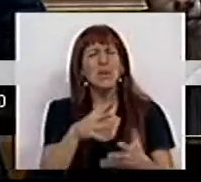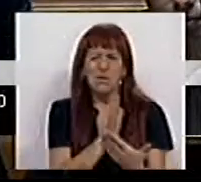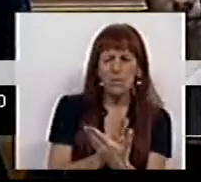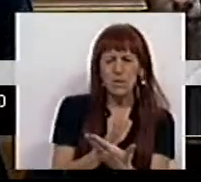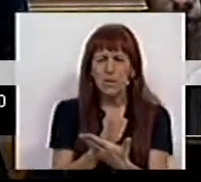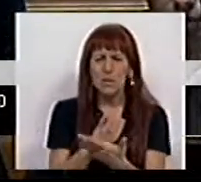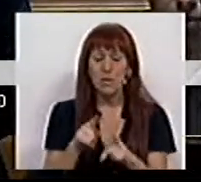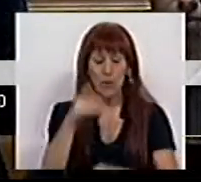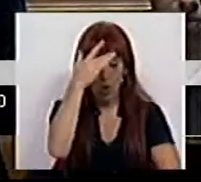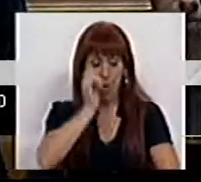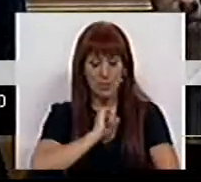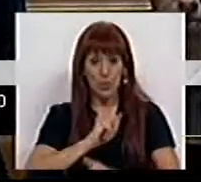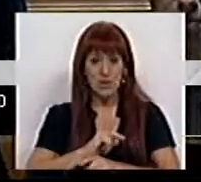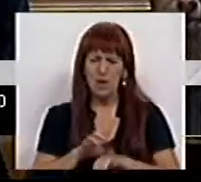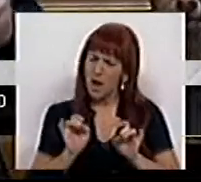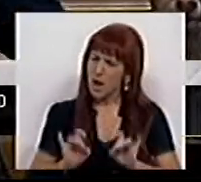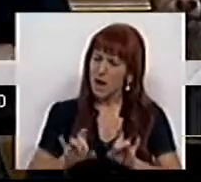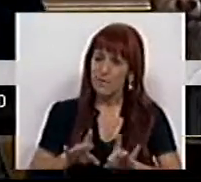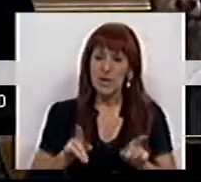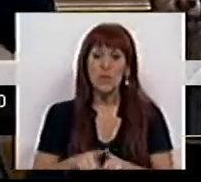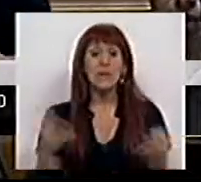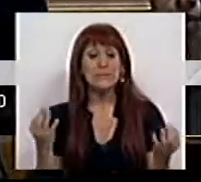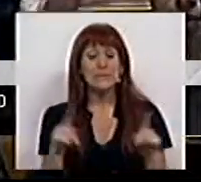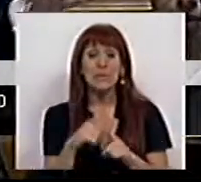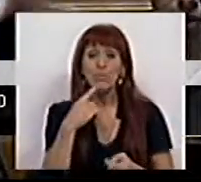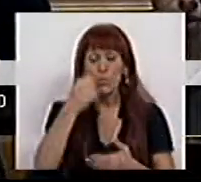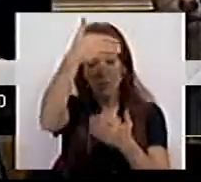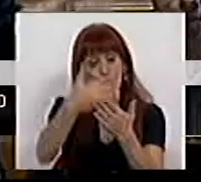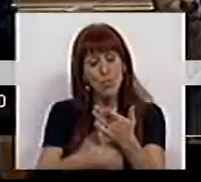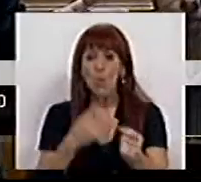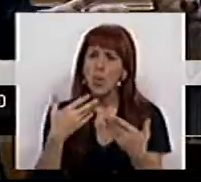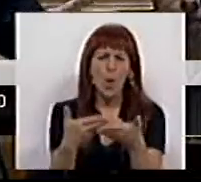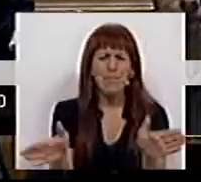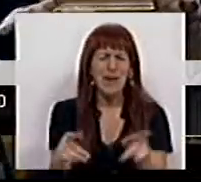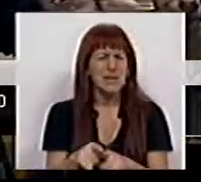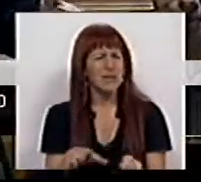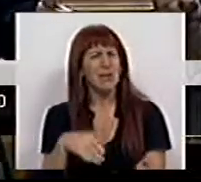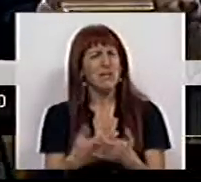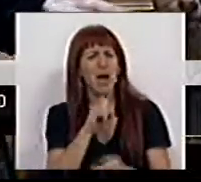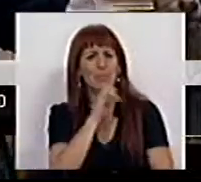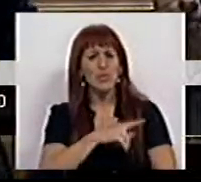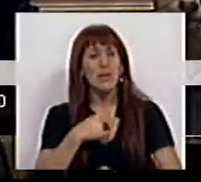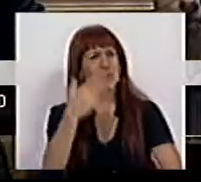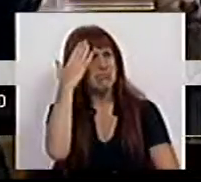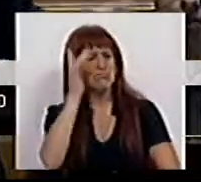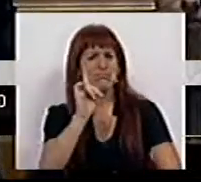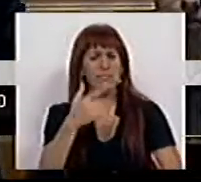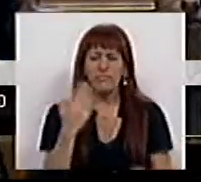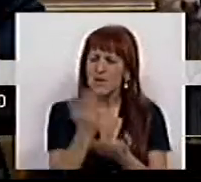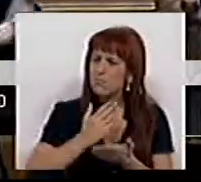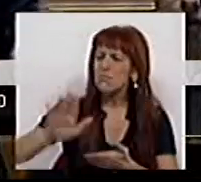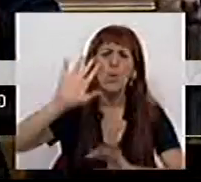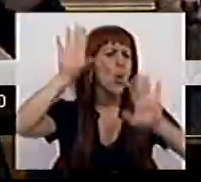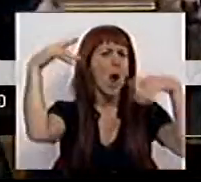ambiguidade que é, do nosso ponto de vista, de evitar, para além deste enunciado tão aberto que nos cria a possibilidade de entender que,